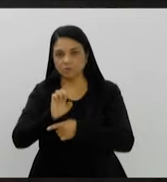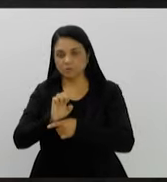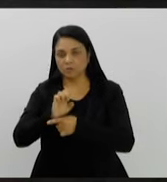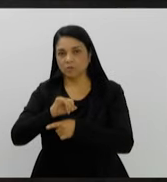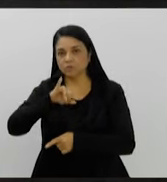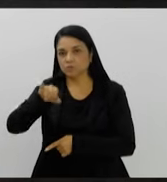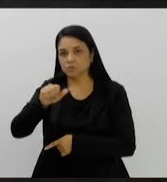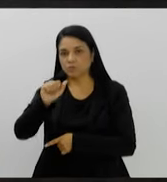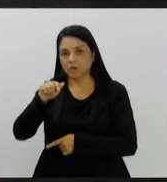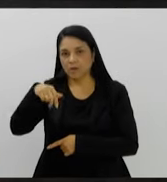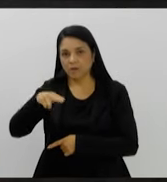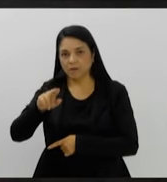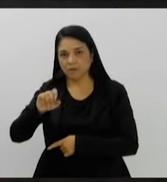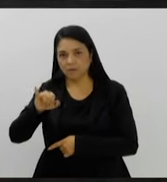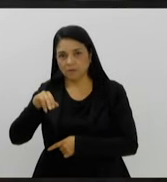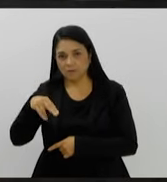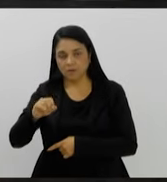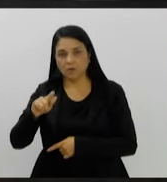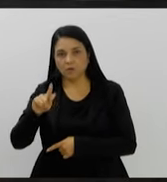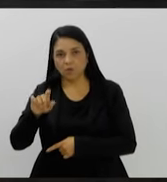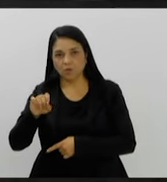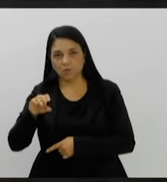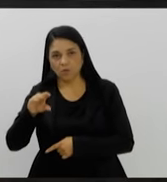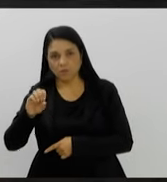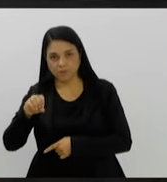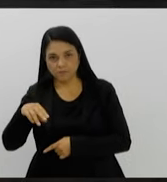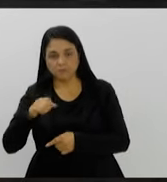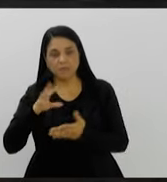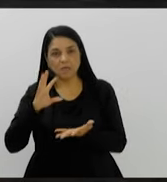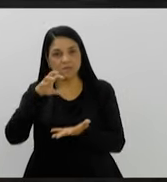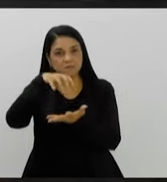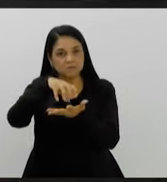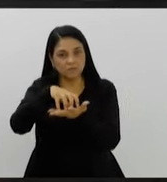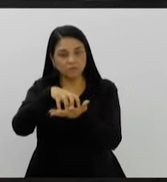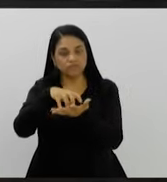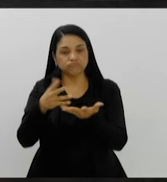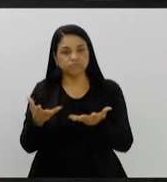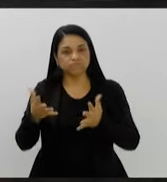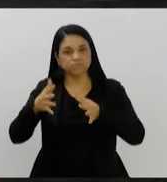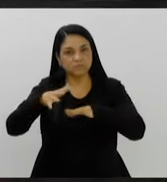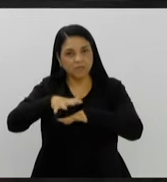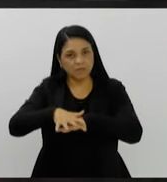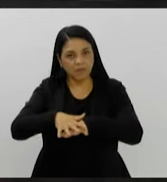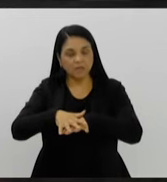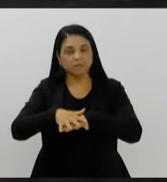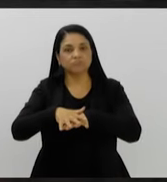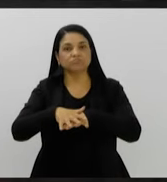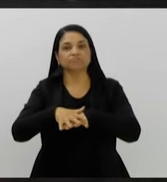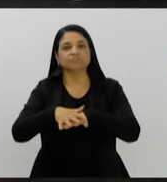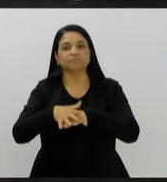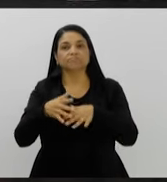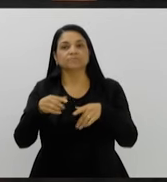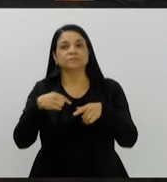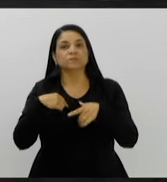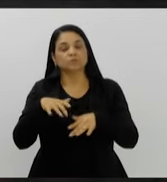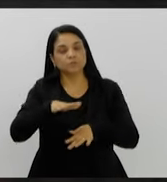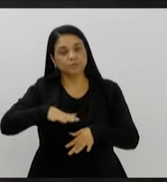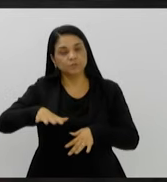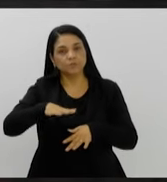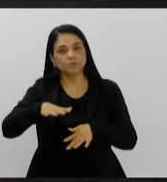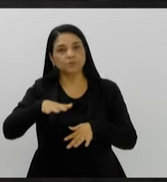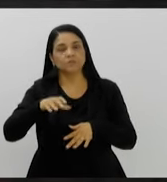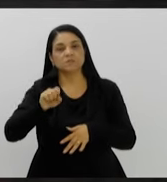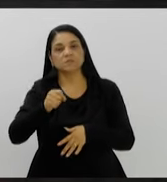crespo em Centro de Ensino Integrado em agroecologia Joaquim Gomes crespo localizado no município de São Francisco do